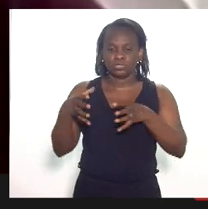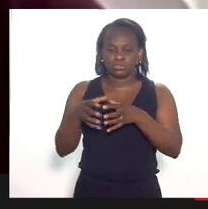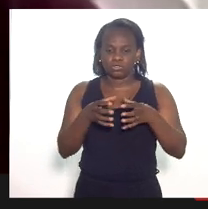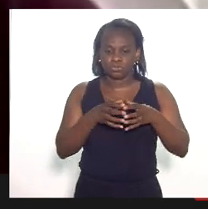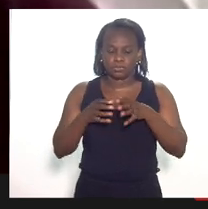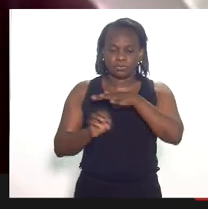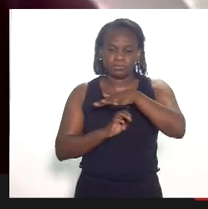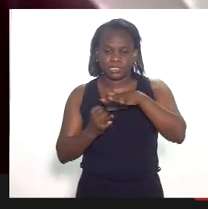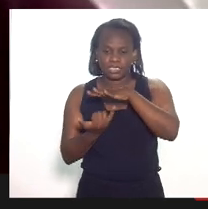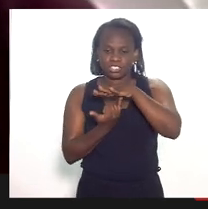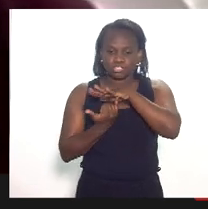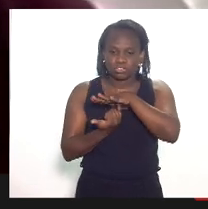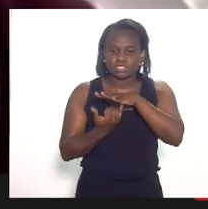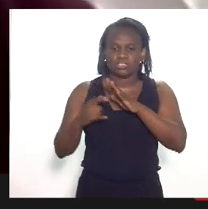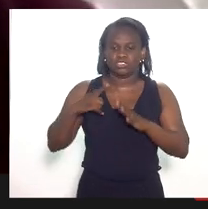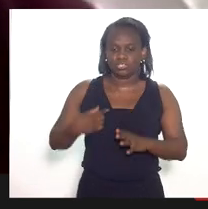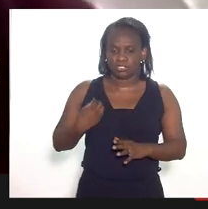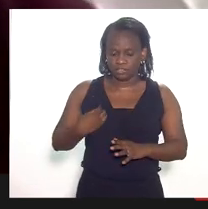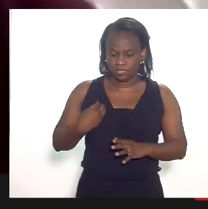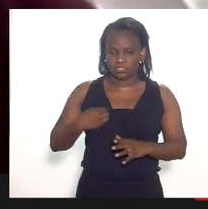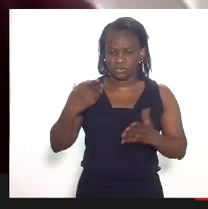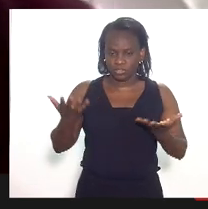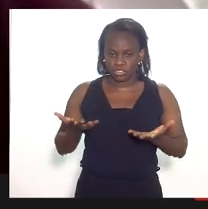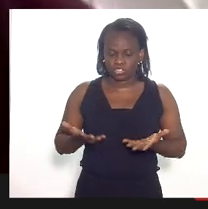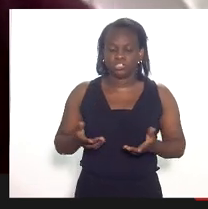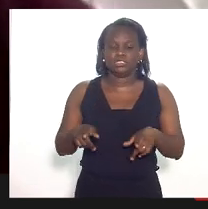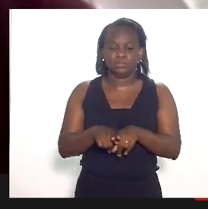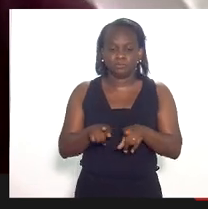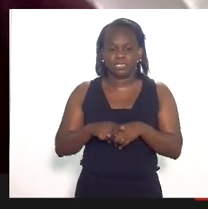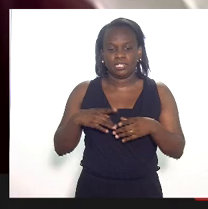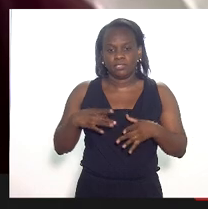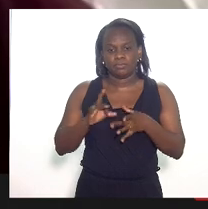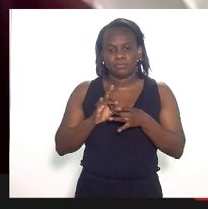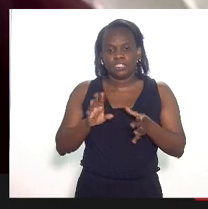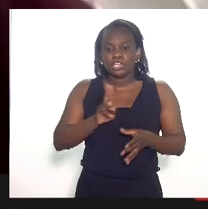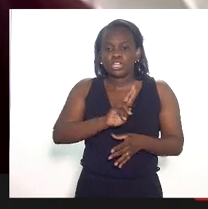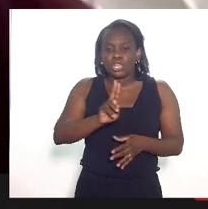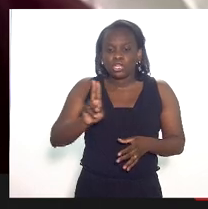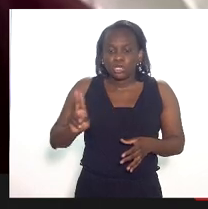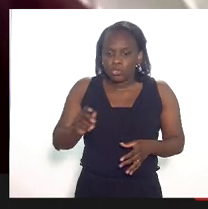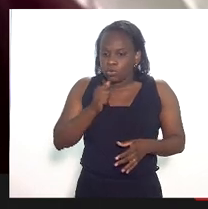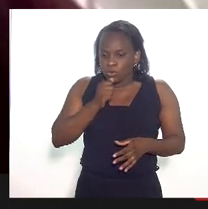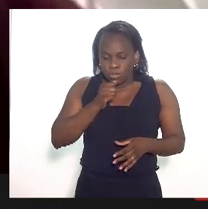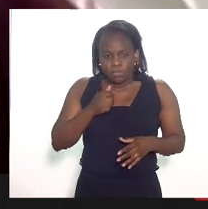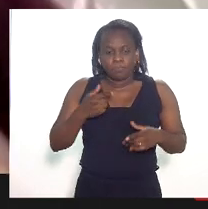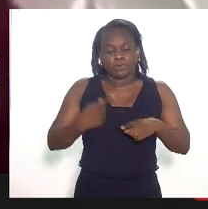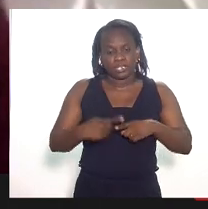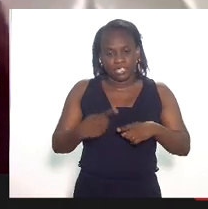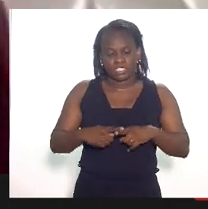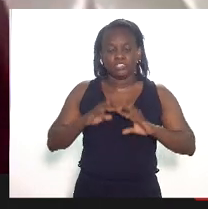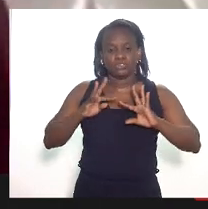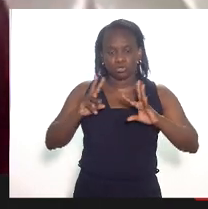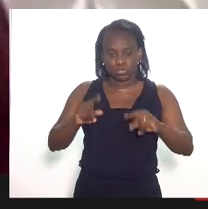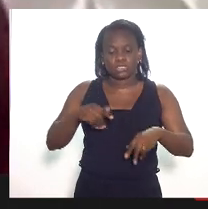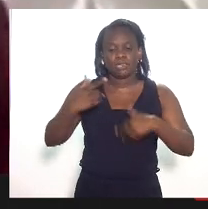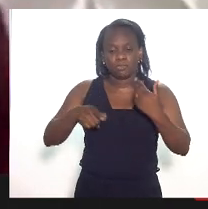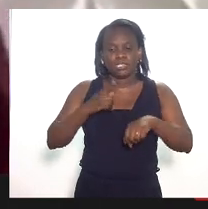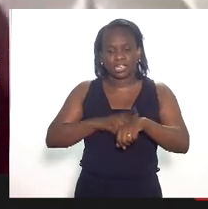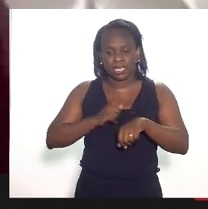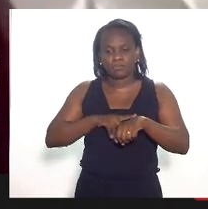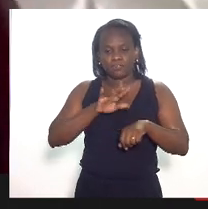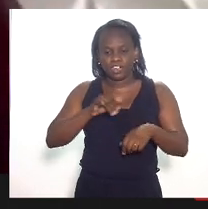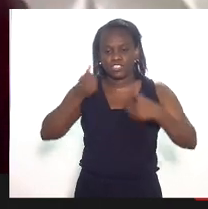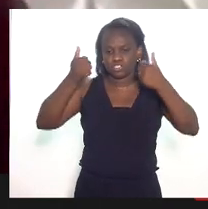entidades e a todas as instituições que se fazem presente. Vou me permitir a não nominá-las no início, porque todas terão um momento de